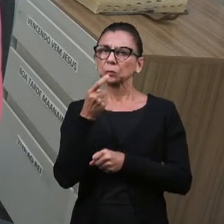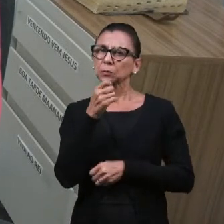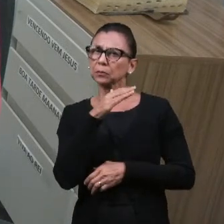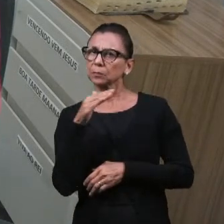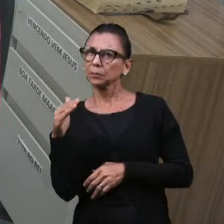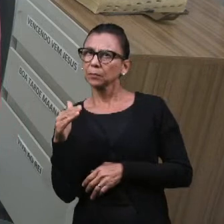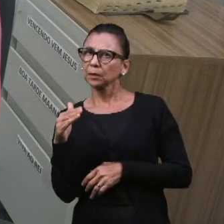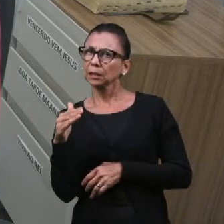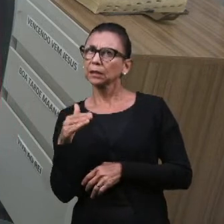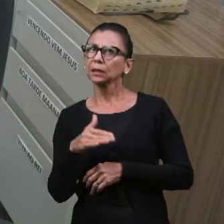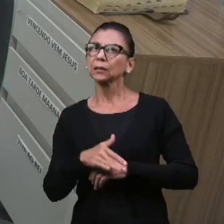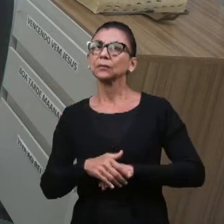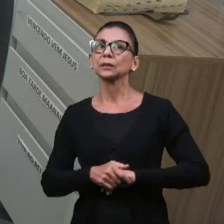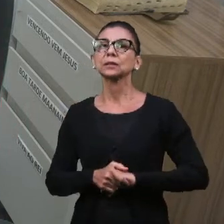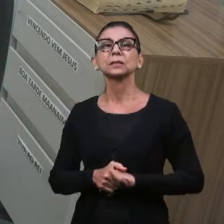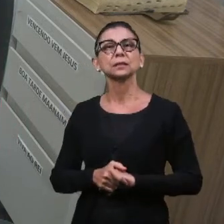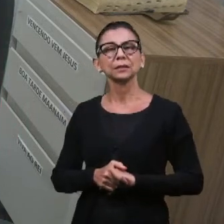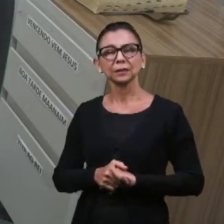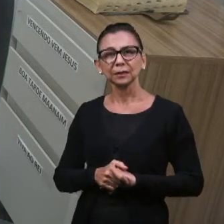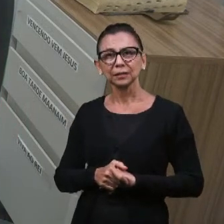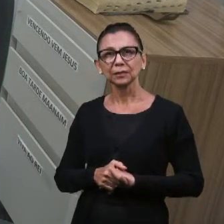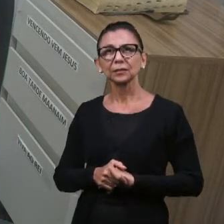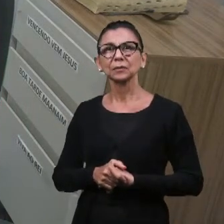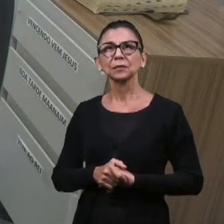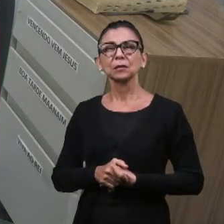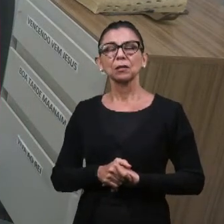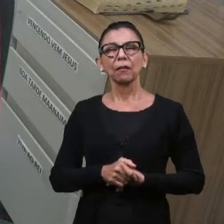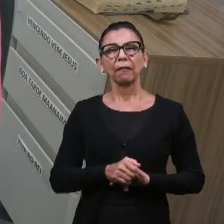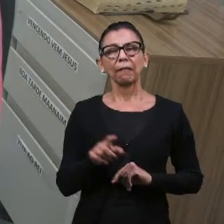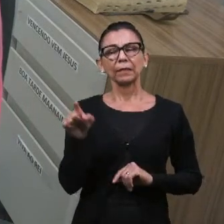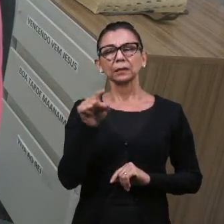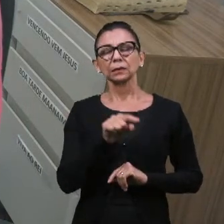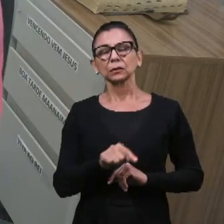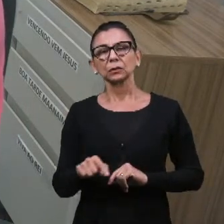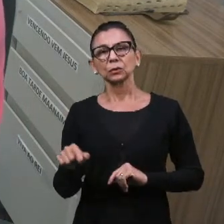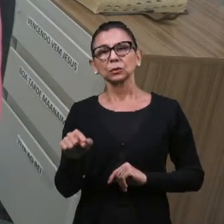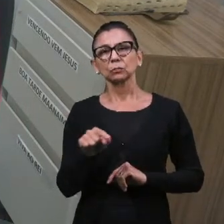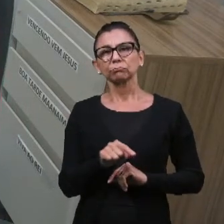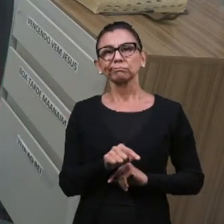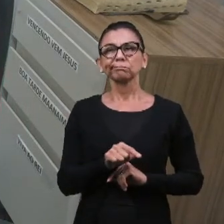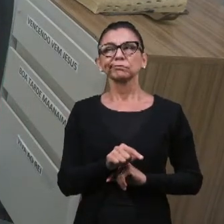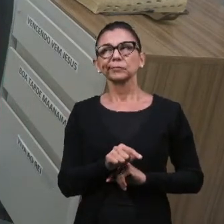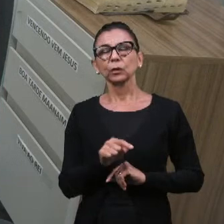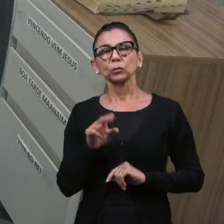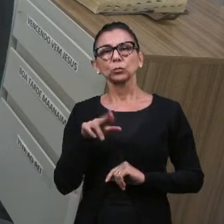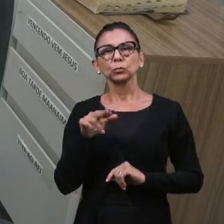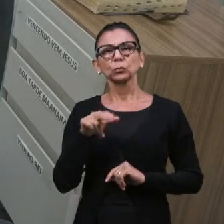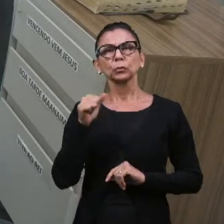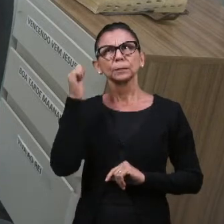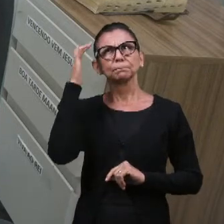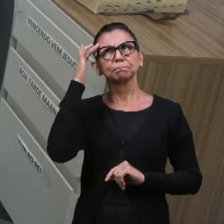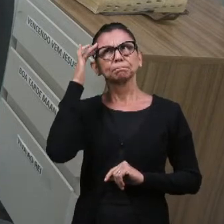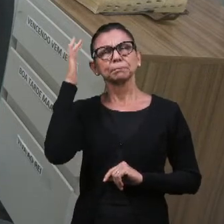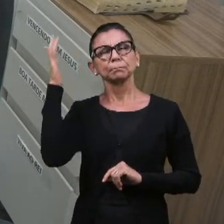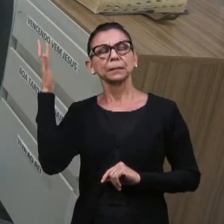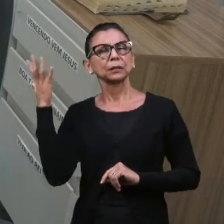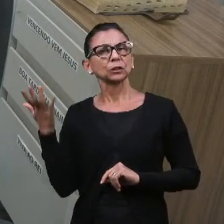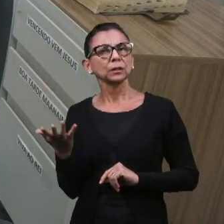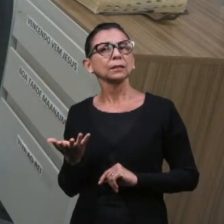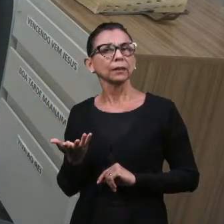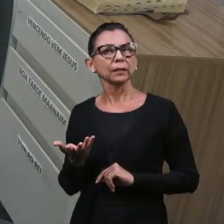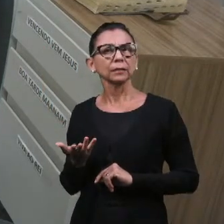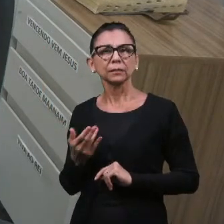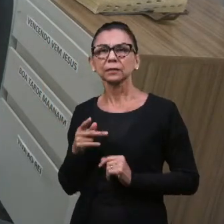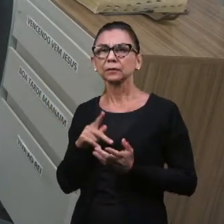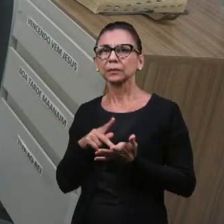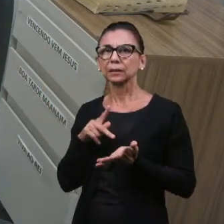anos inimagináveis, onde tivemos que quem não tinha essa habilidade com